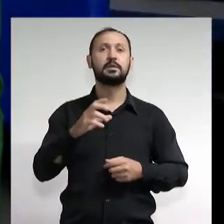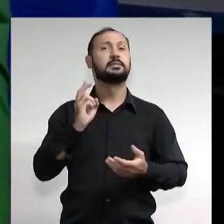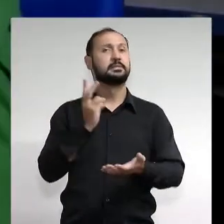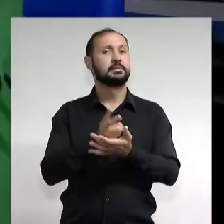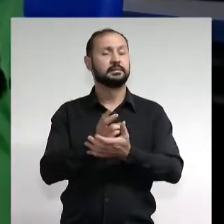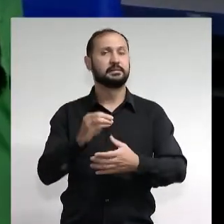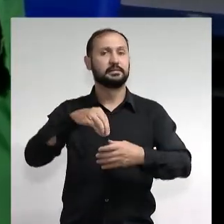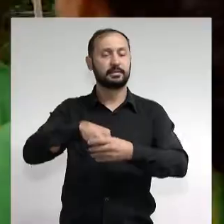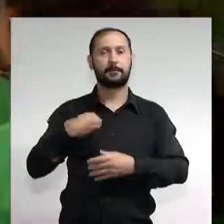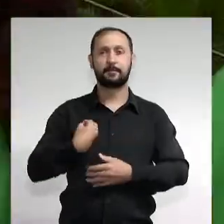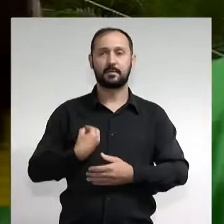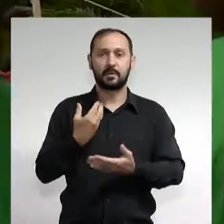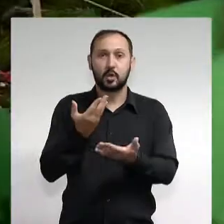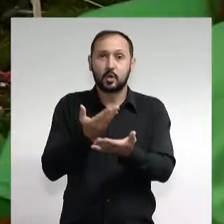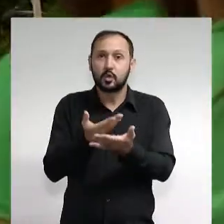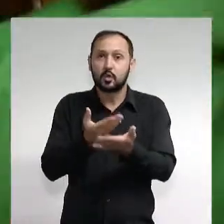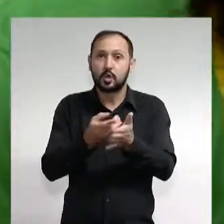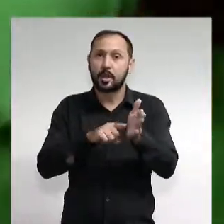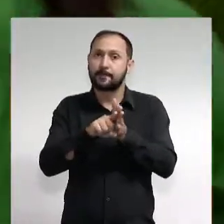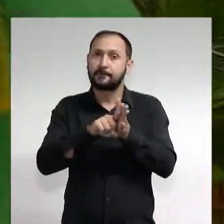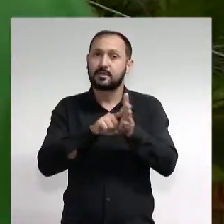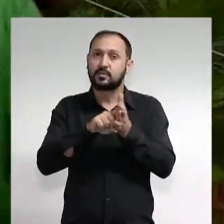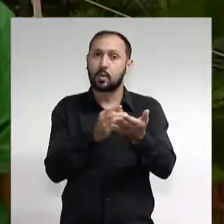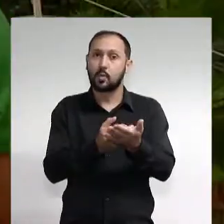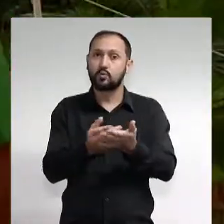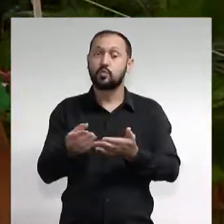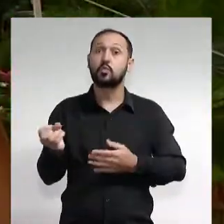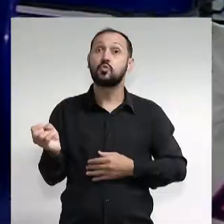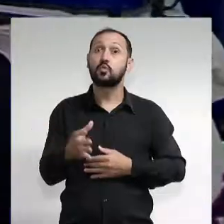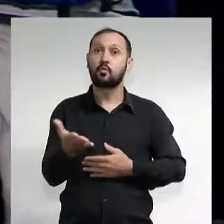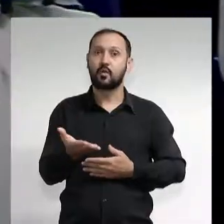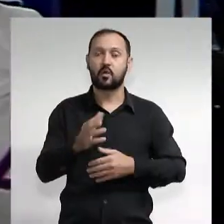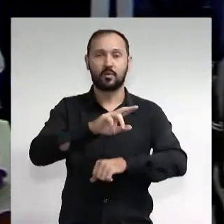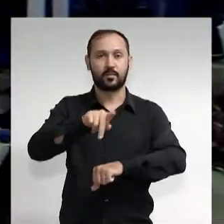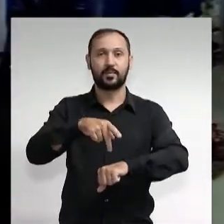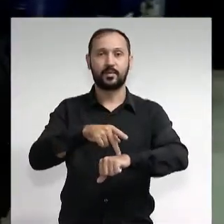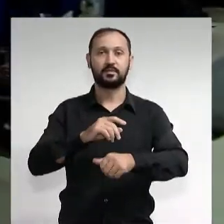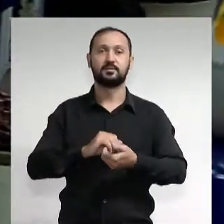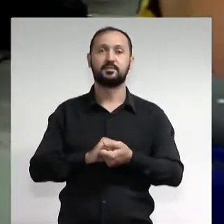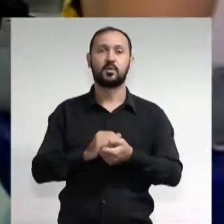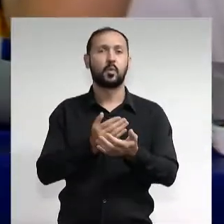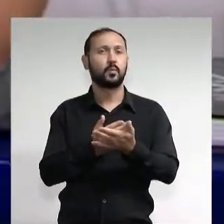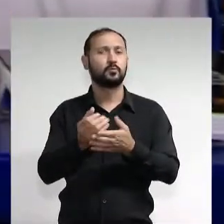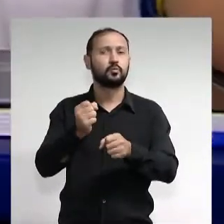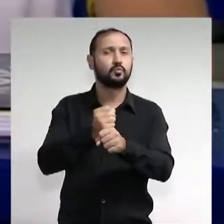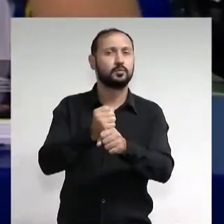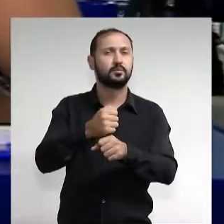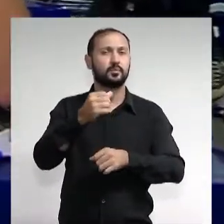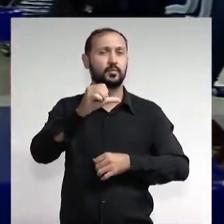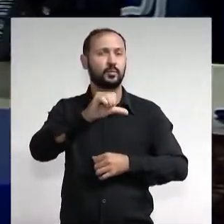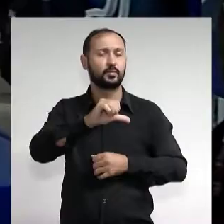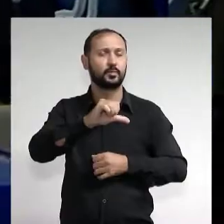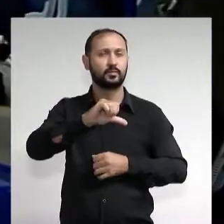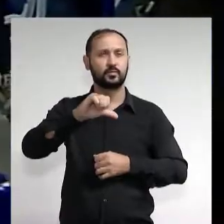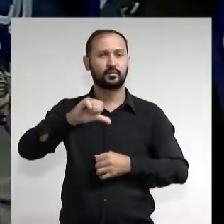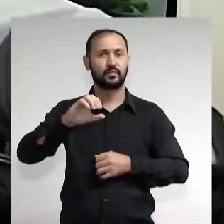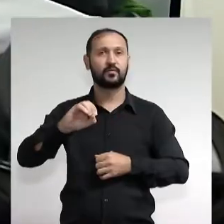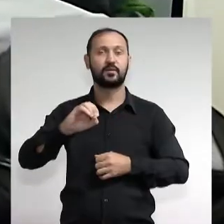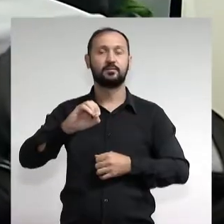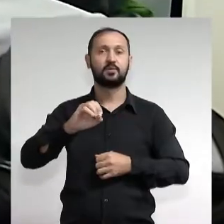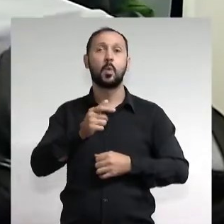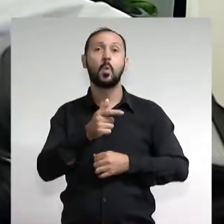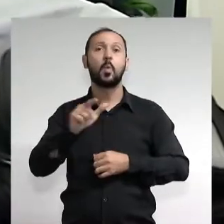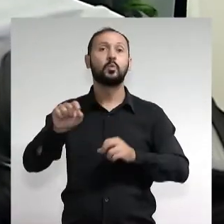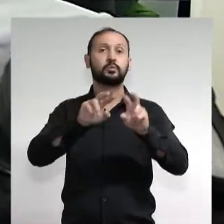característica sempre estarem por lá, os estudos em torno desse tema também são bem recentes no país, feitos a partir dos anos 90,